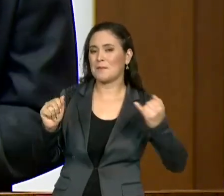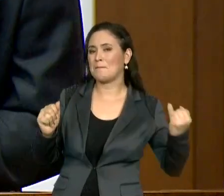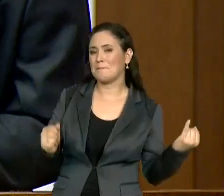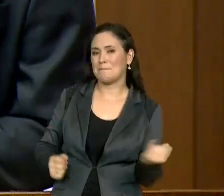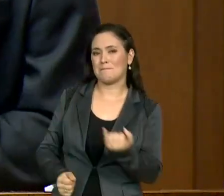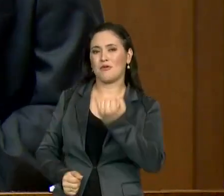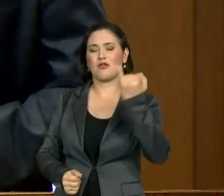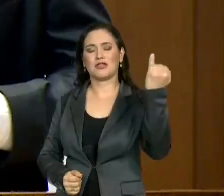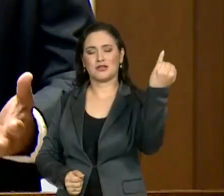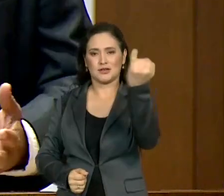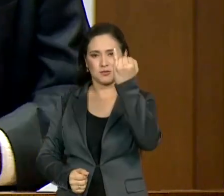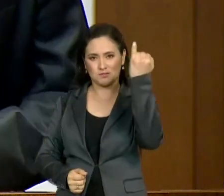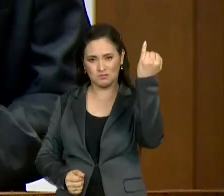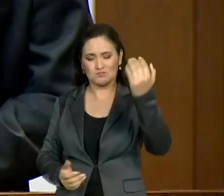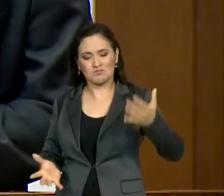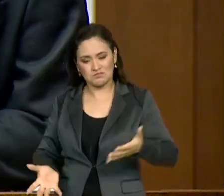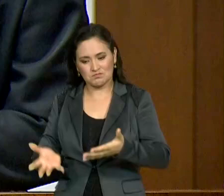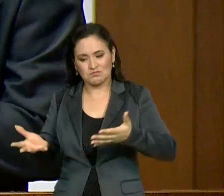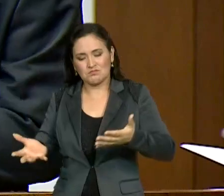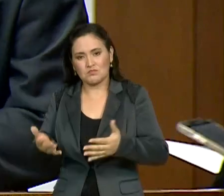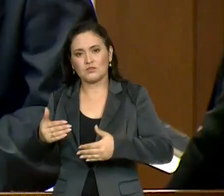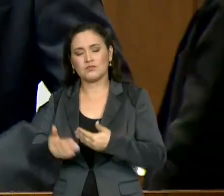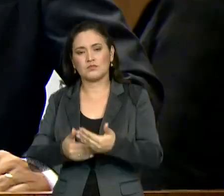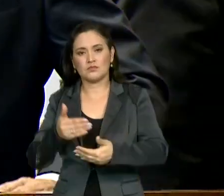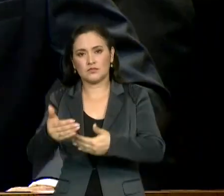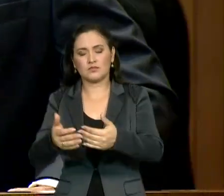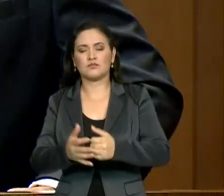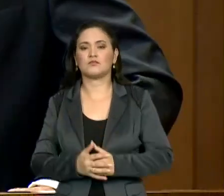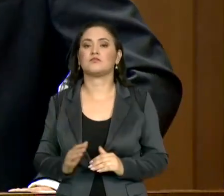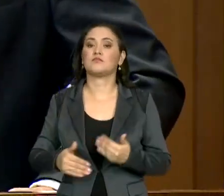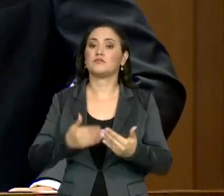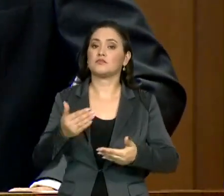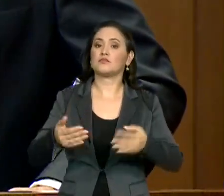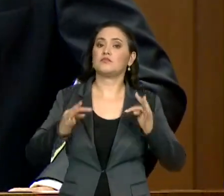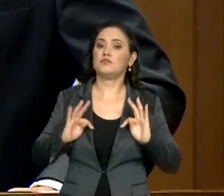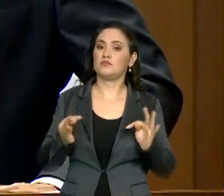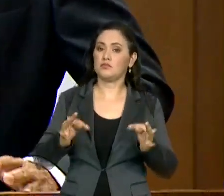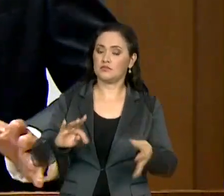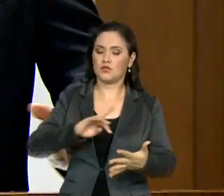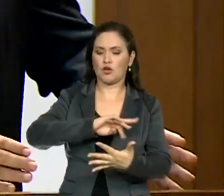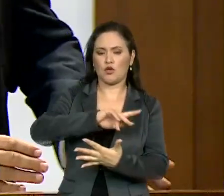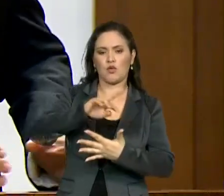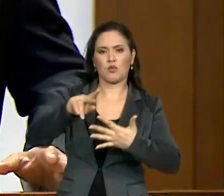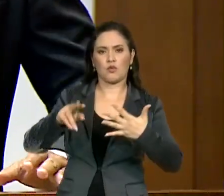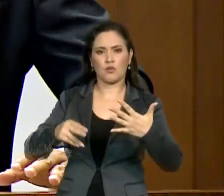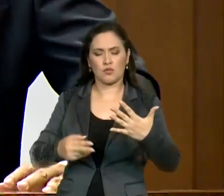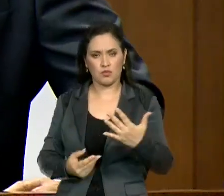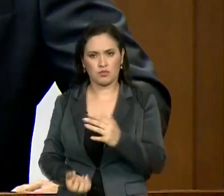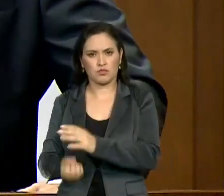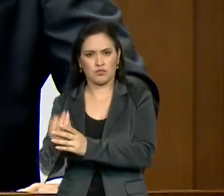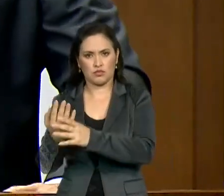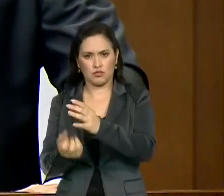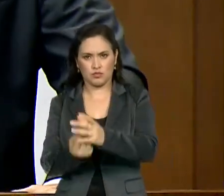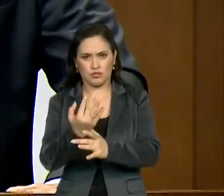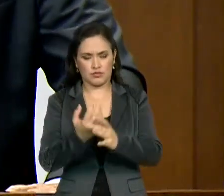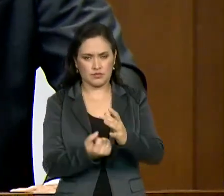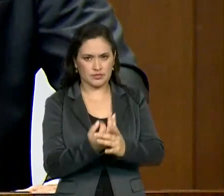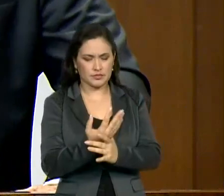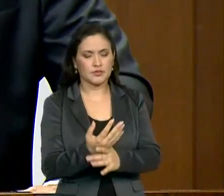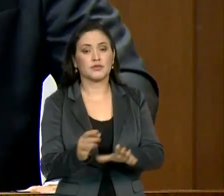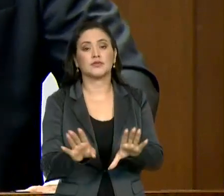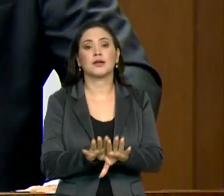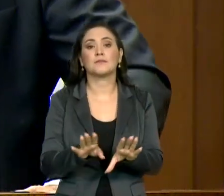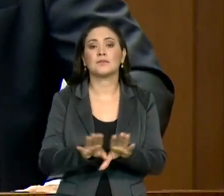do desenvolvimento tecnológico de variedades mais produtivas, quanto ao